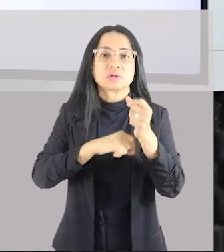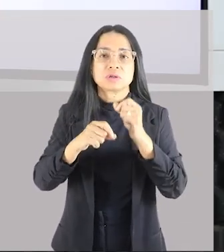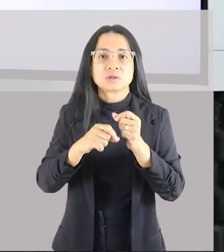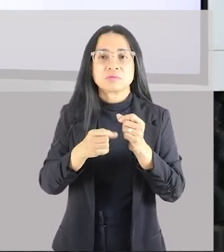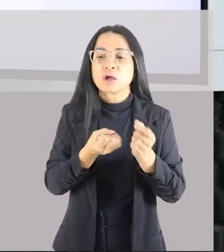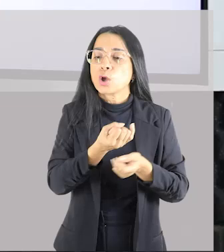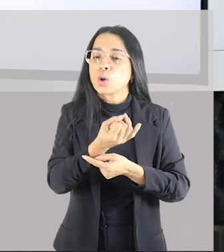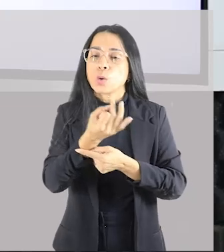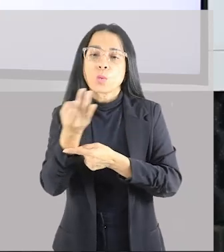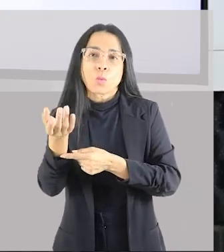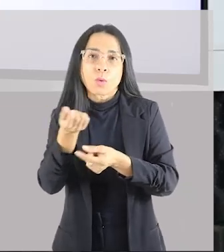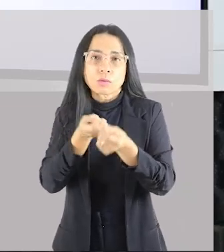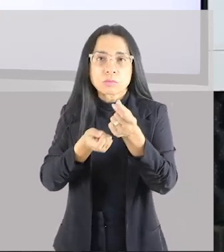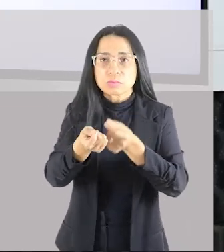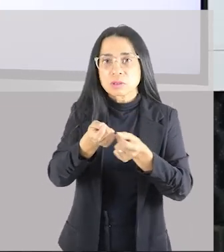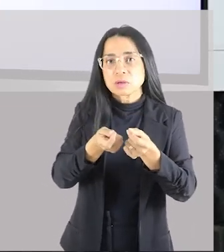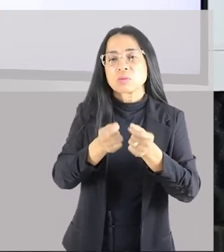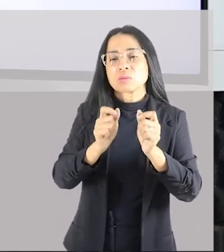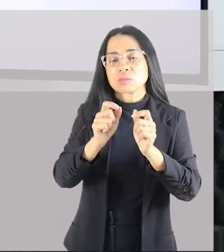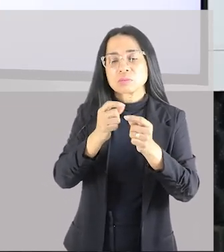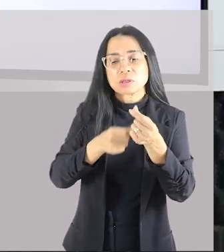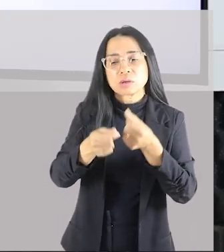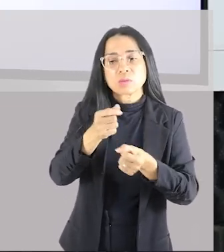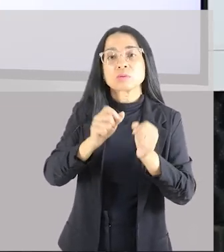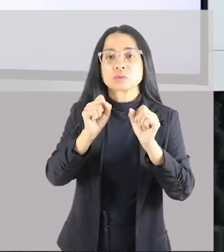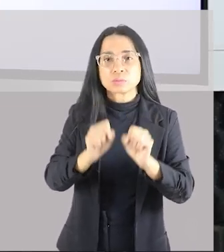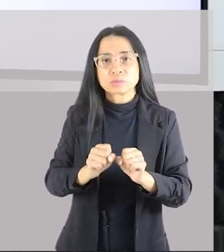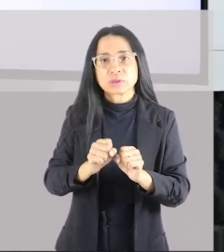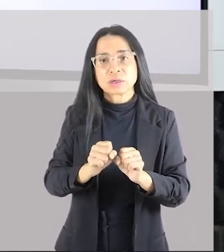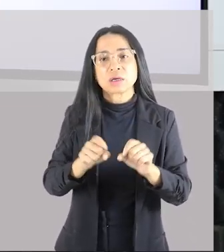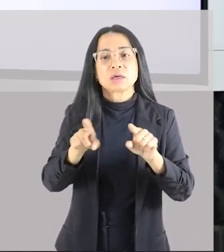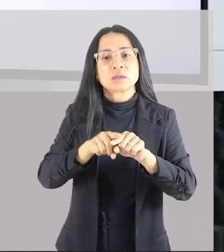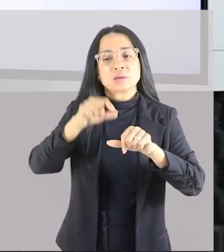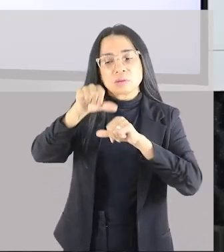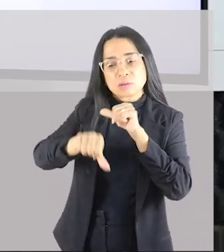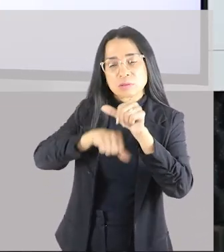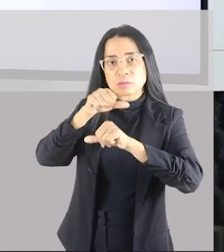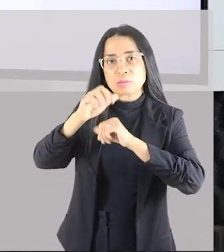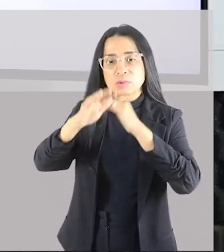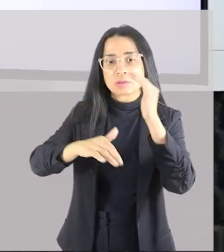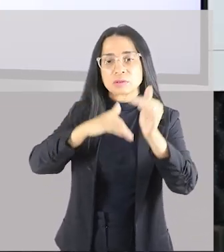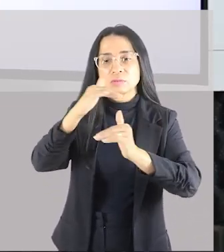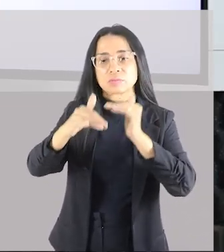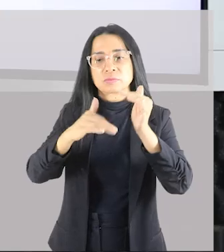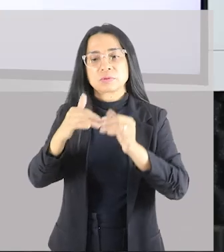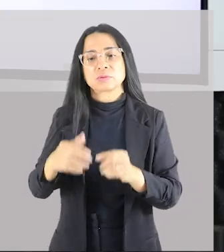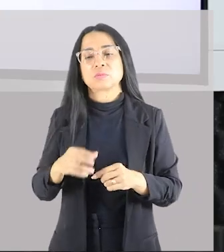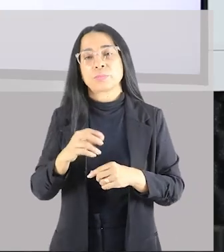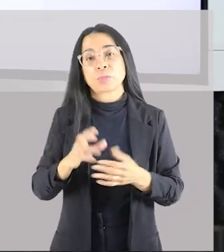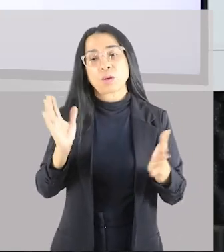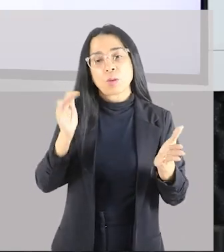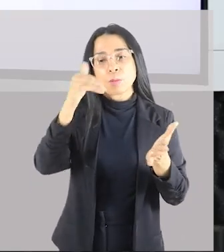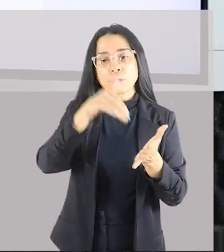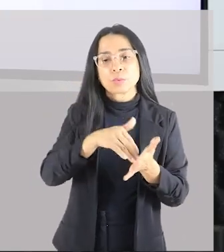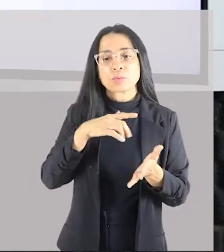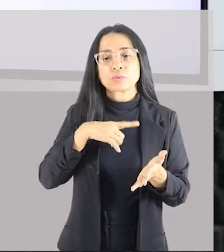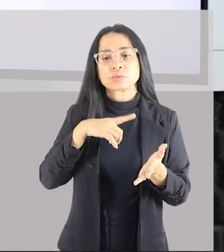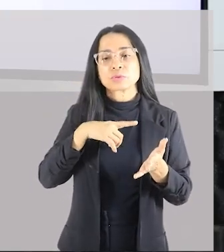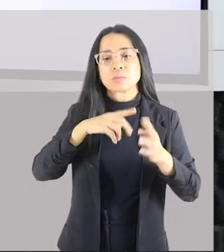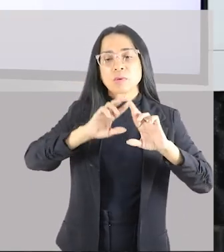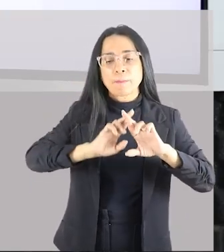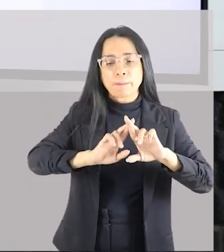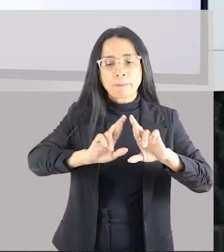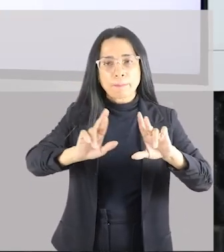e isso me gerar desenvolvimento. Por último, um dos fundamentos da República é o pluralismo político ou